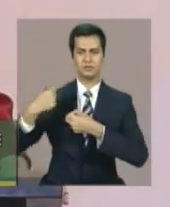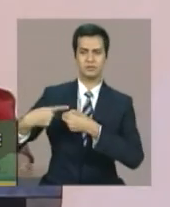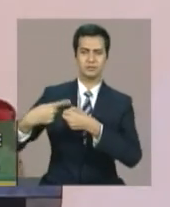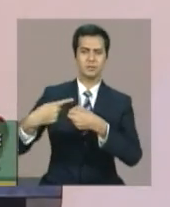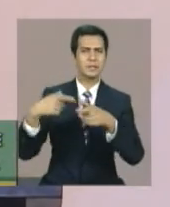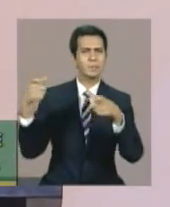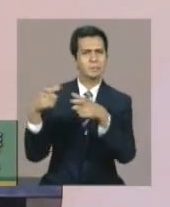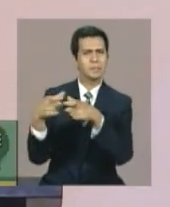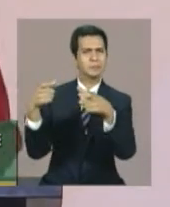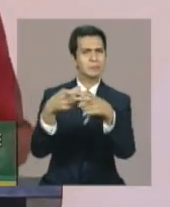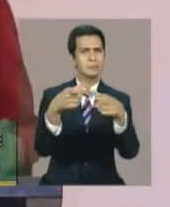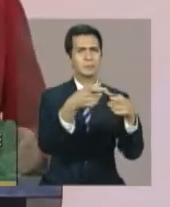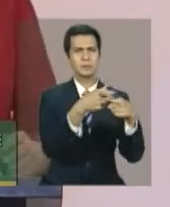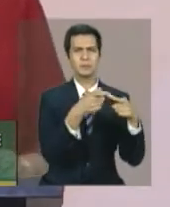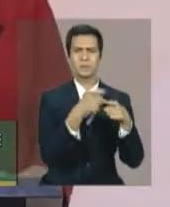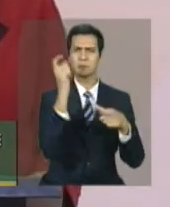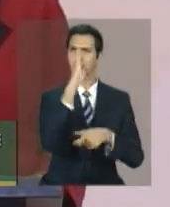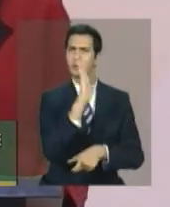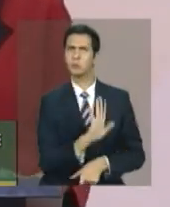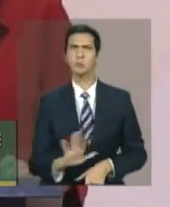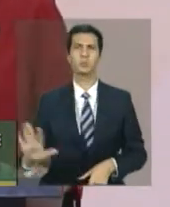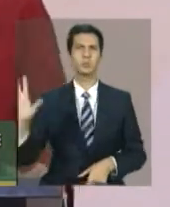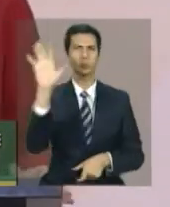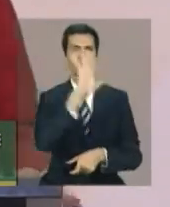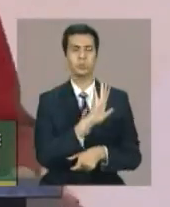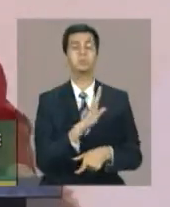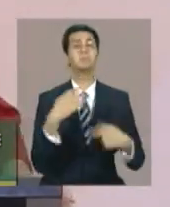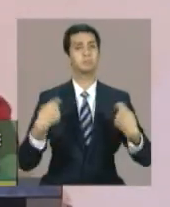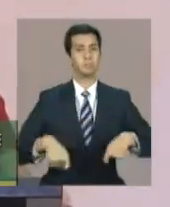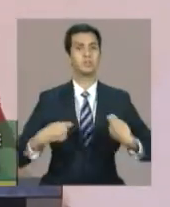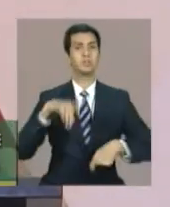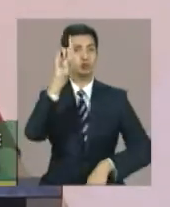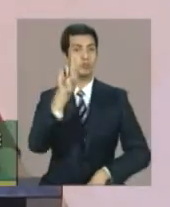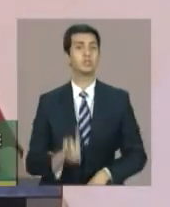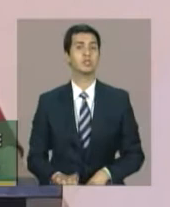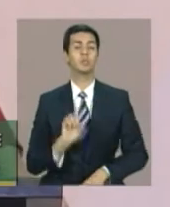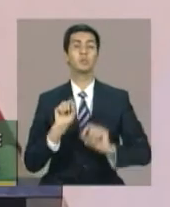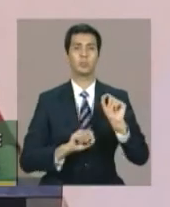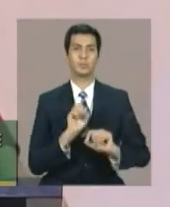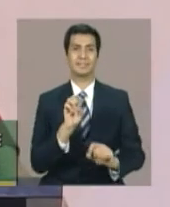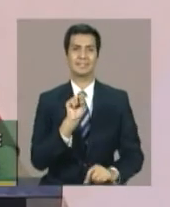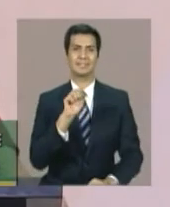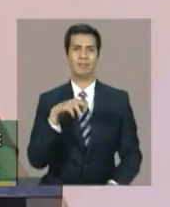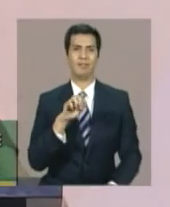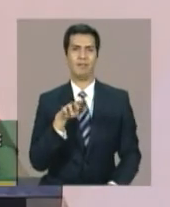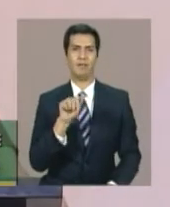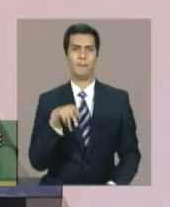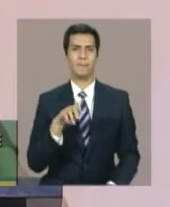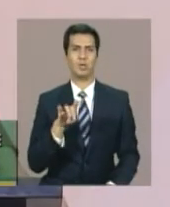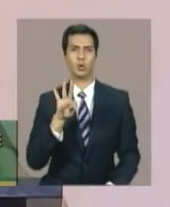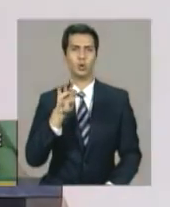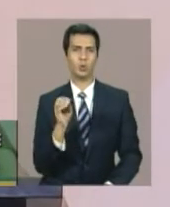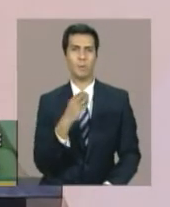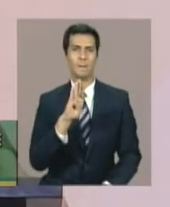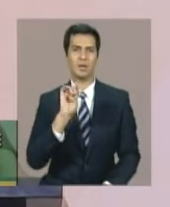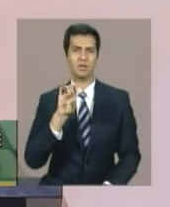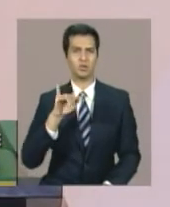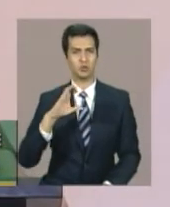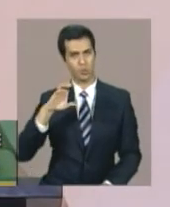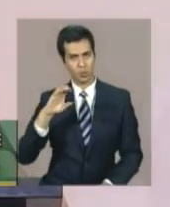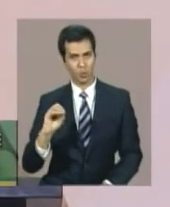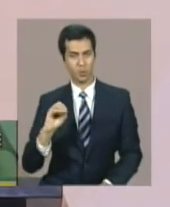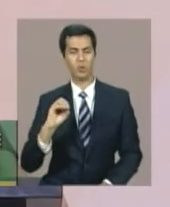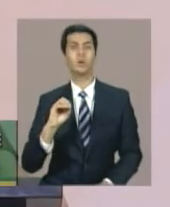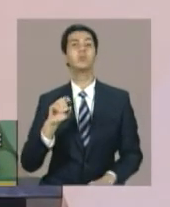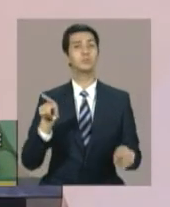por esse país afora tenham direito ao saneamento básico e a melhores condições de saúde e